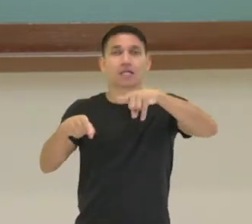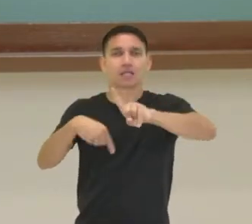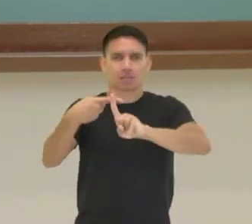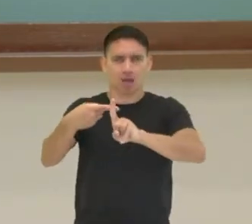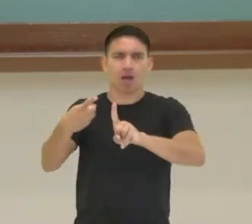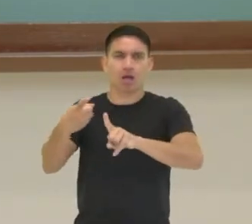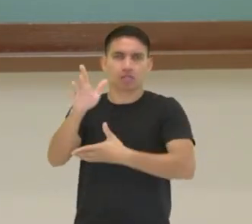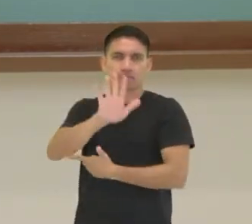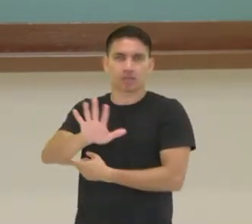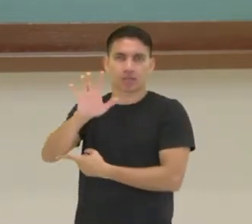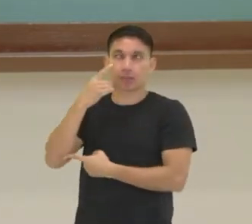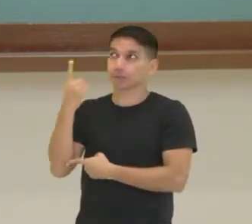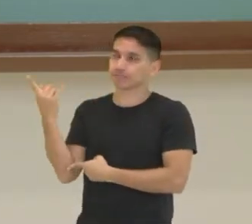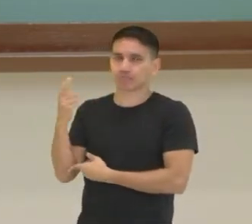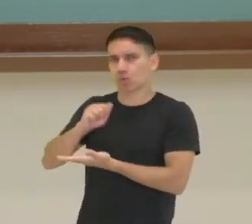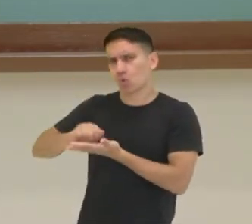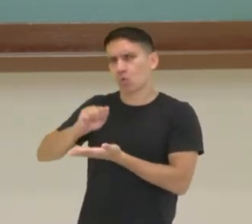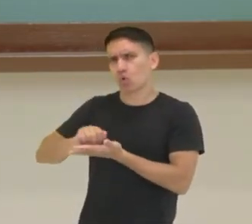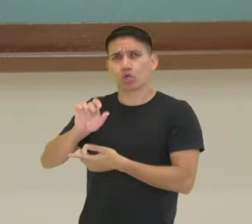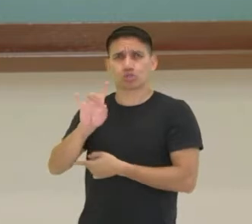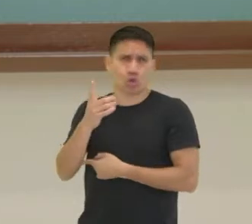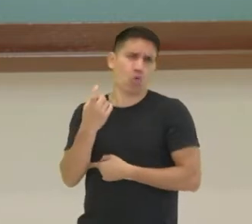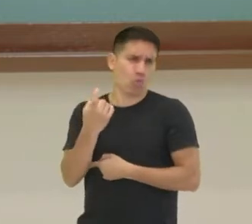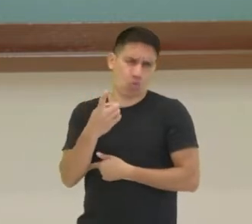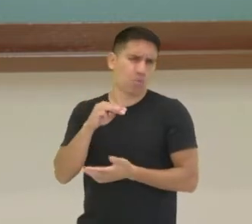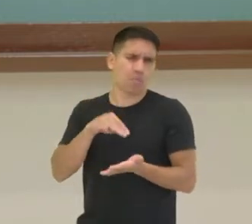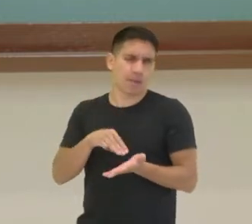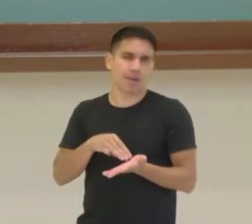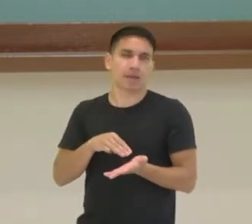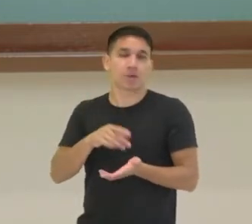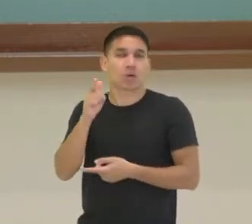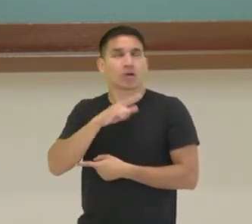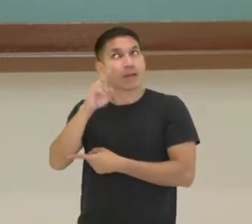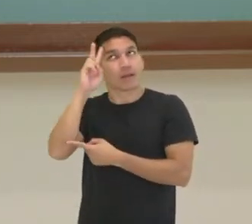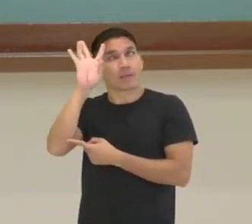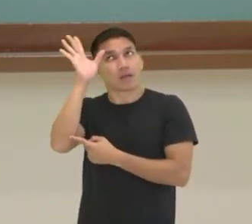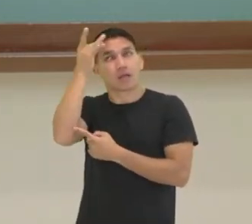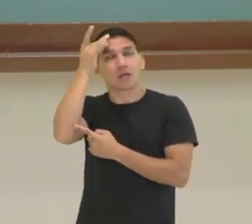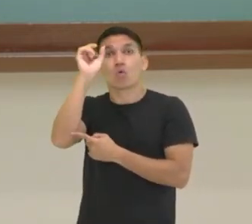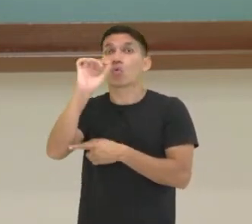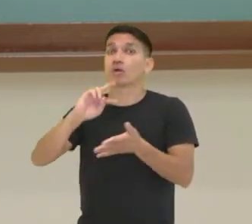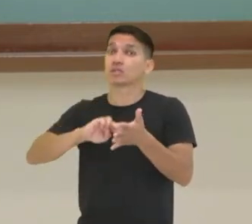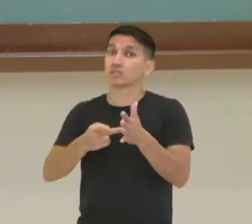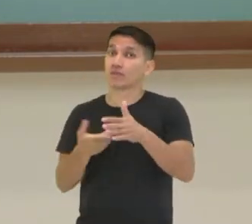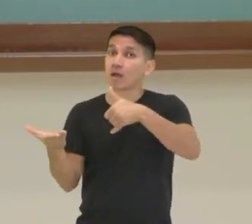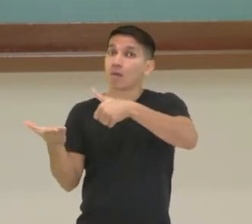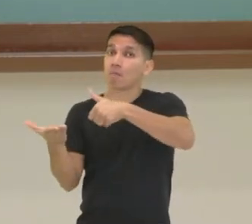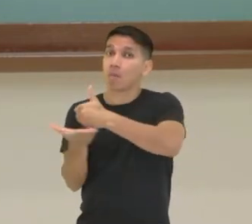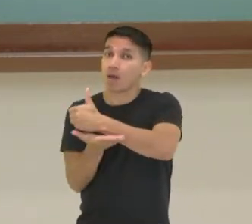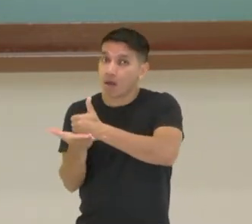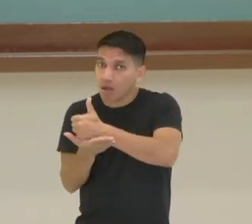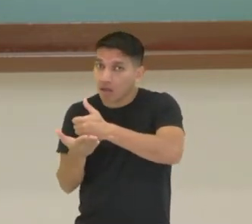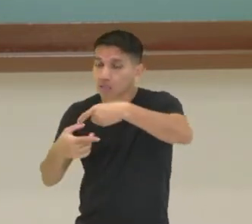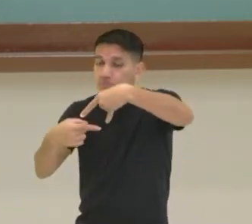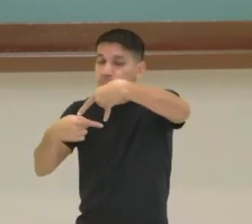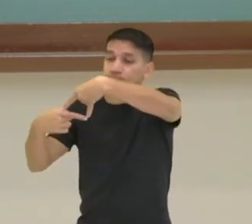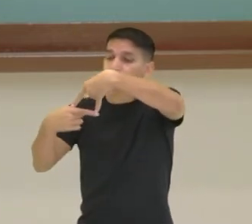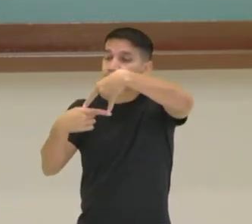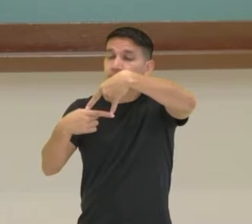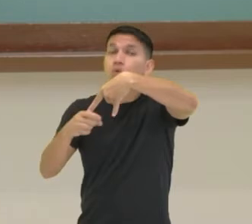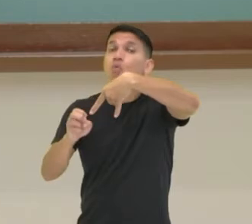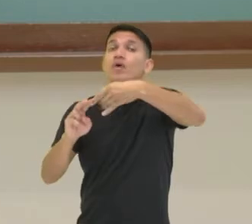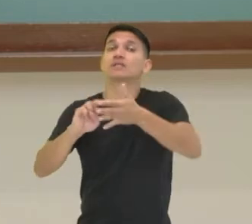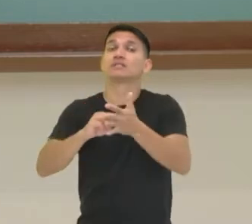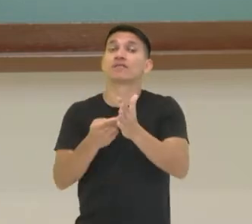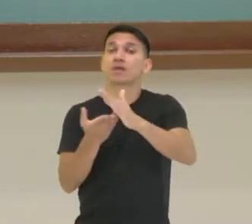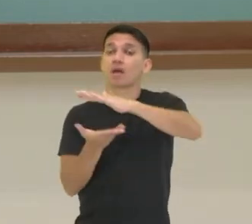você lembrar, tá bom? Desenha pelo menos uma das figurinhas para você ter uma lembrança do que é a base, o que são os lados paralelos, tá? E aqui nessa